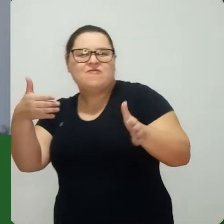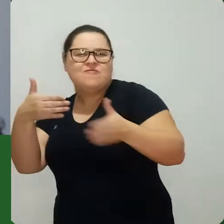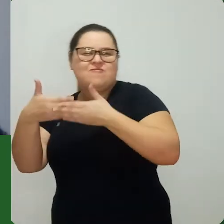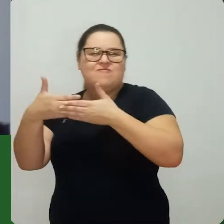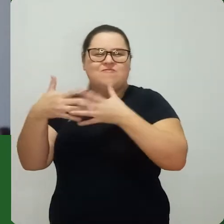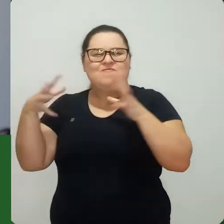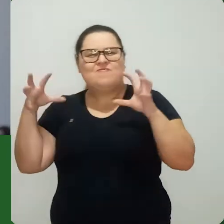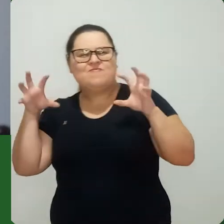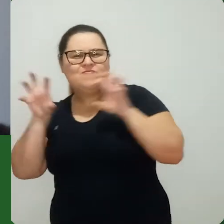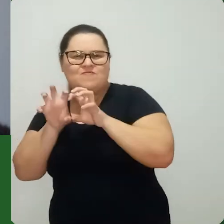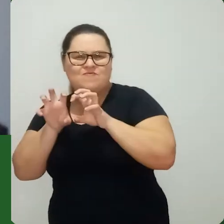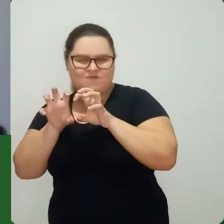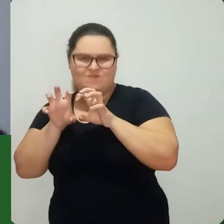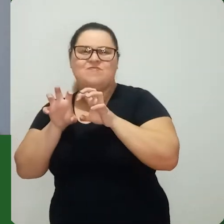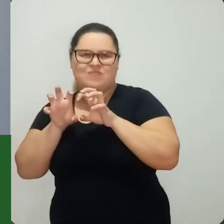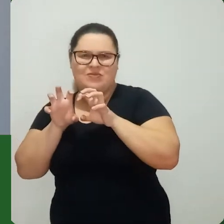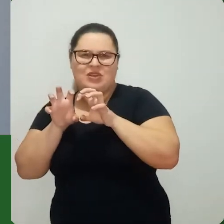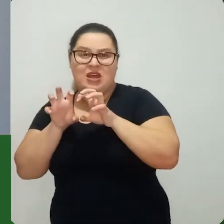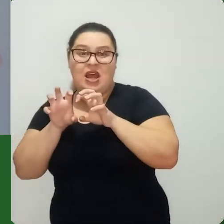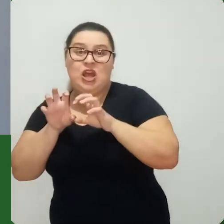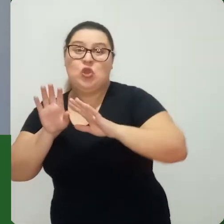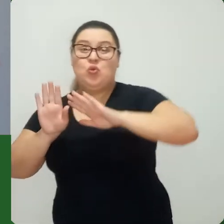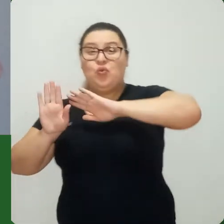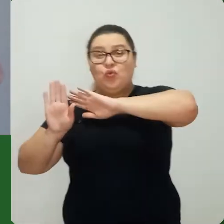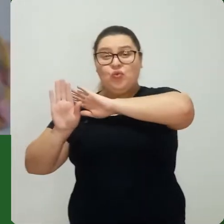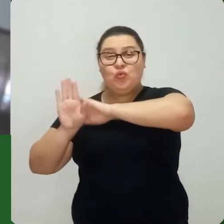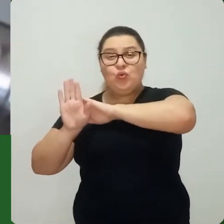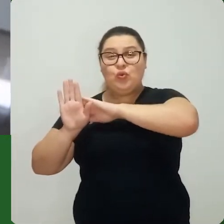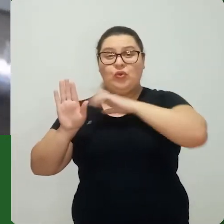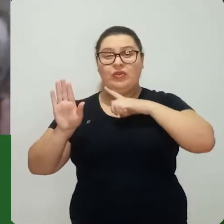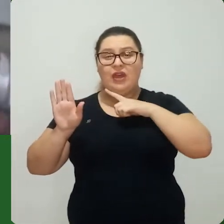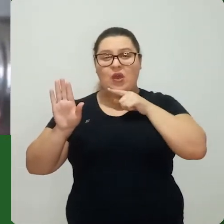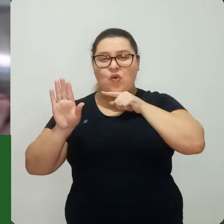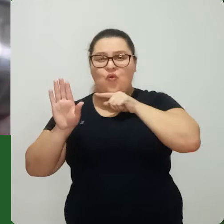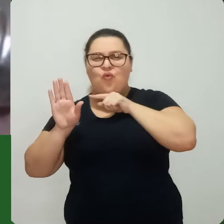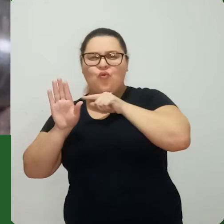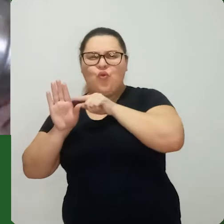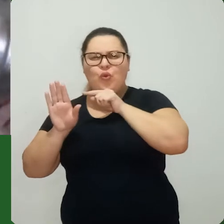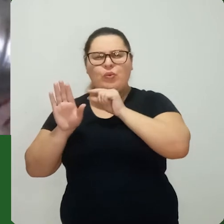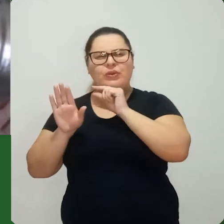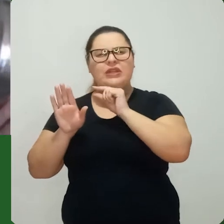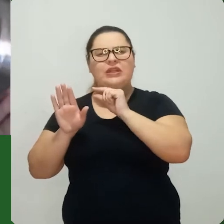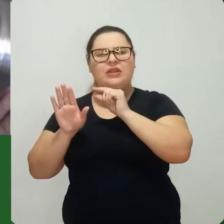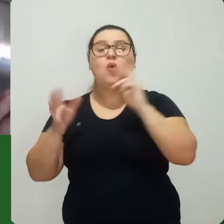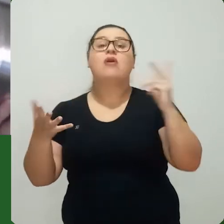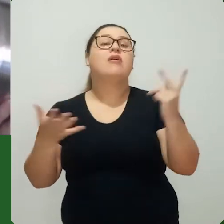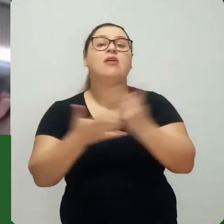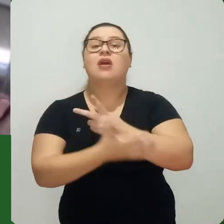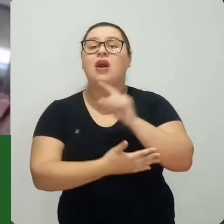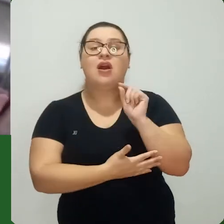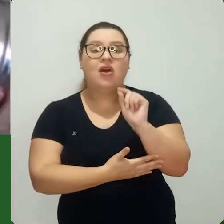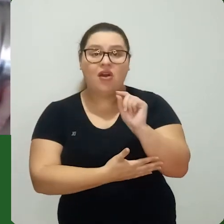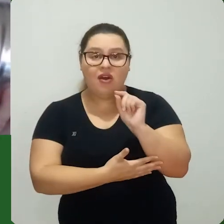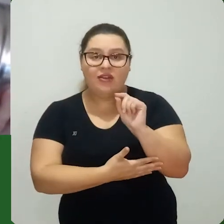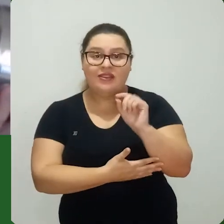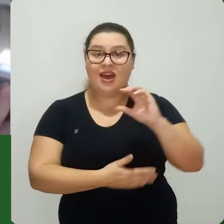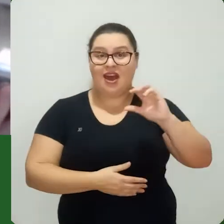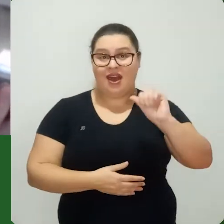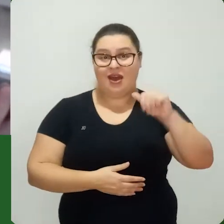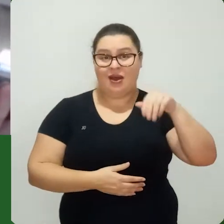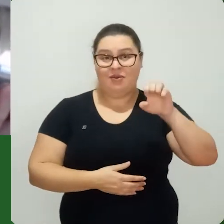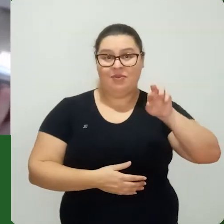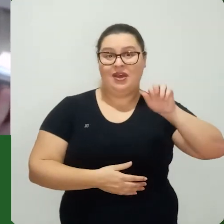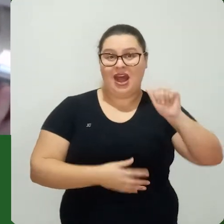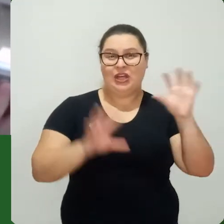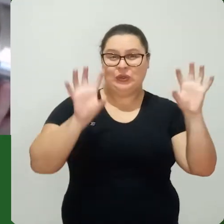acontecer? Através desse princípio da câmara escura, tudo que está sendo iluminado, por exemplo, vocês estão me vendo, né? Porque tem luz batendo em mim. Essa luz está batendo em